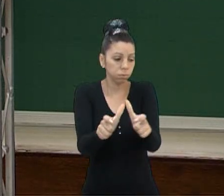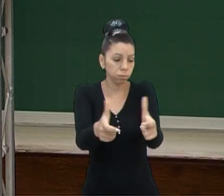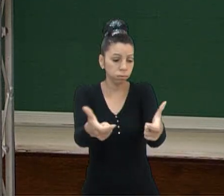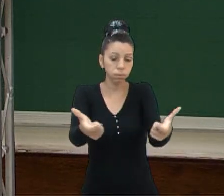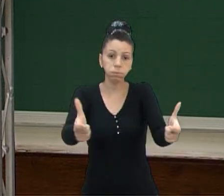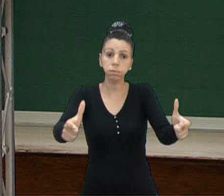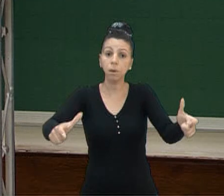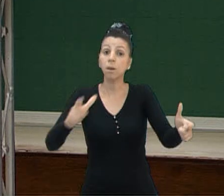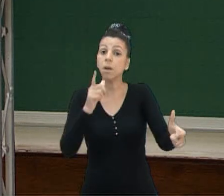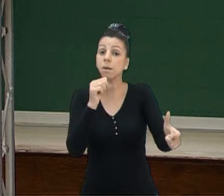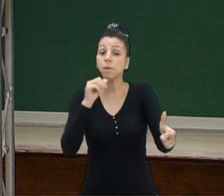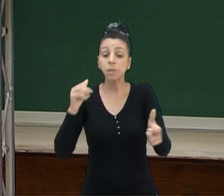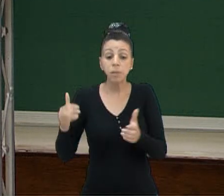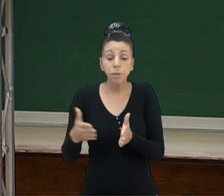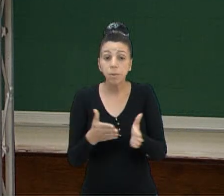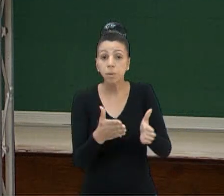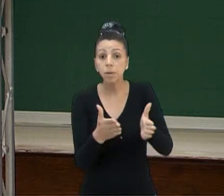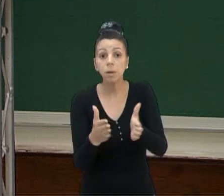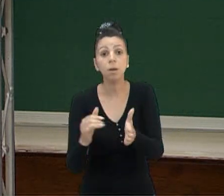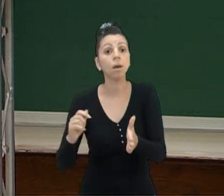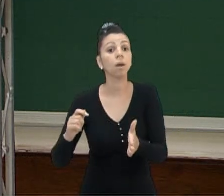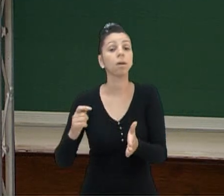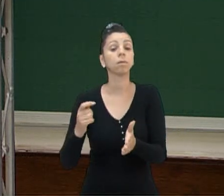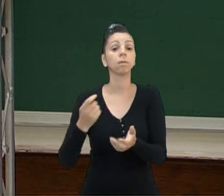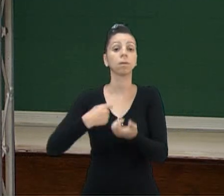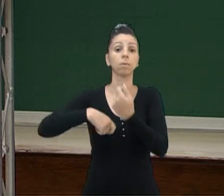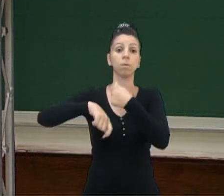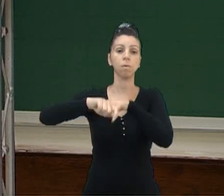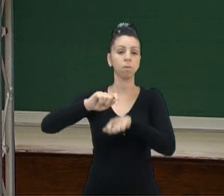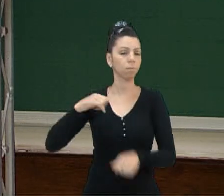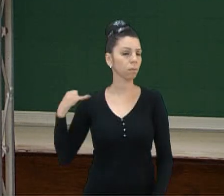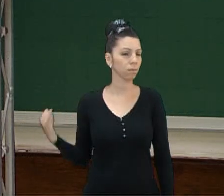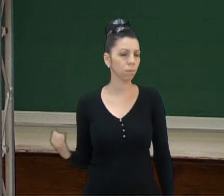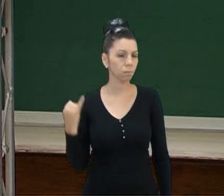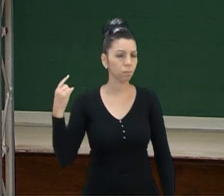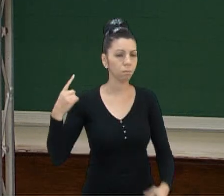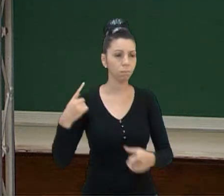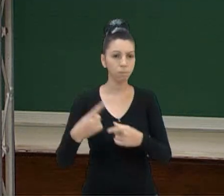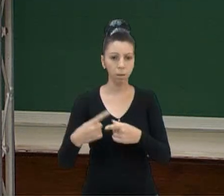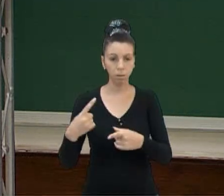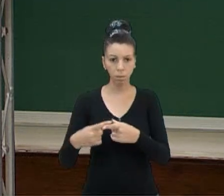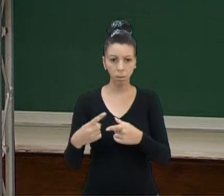grande importância econômica. Por quê? Porque foi criada uma